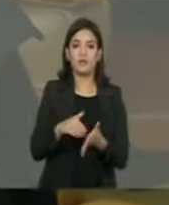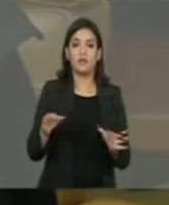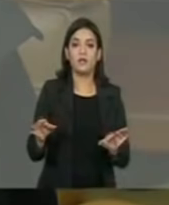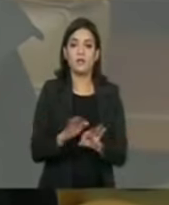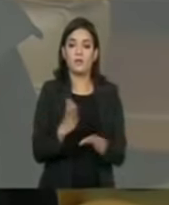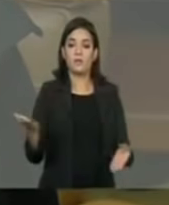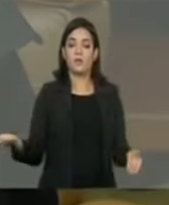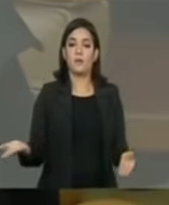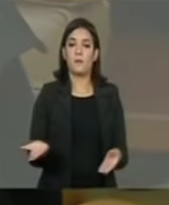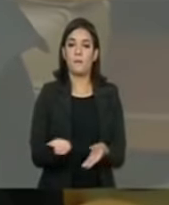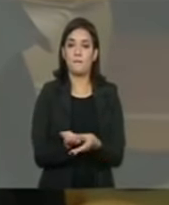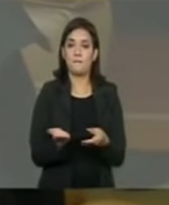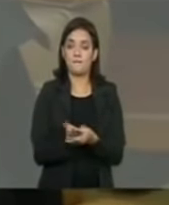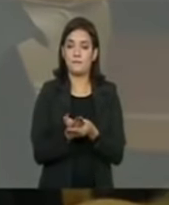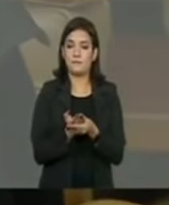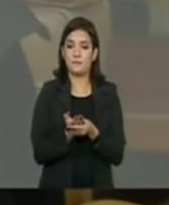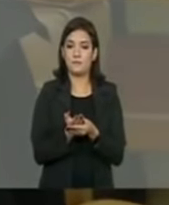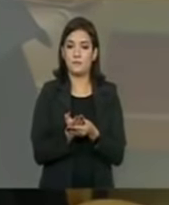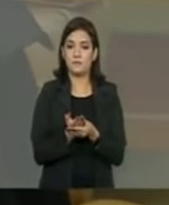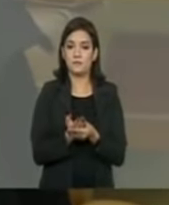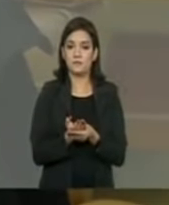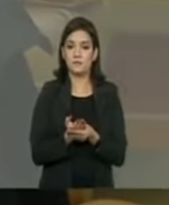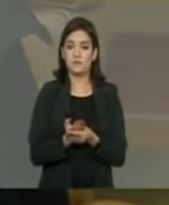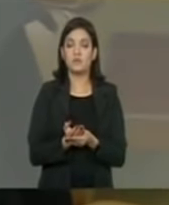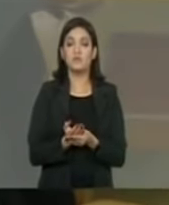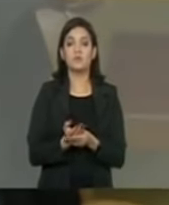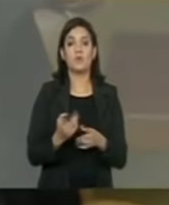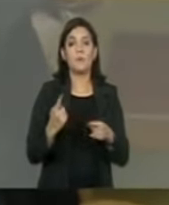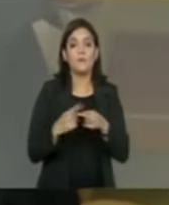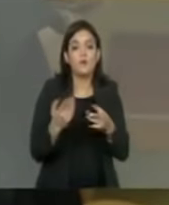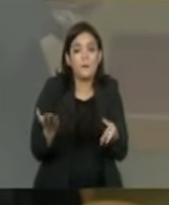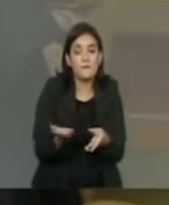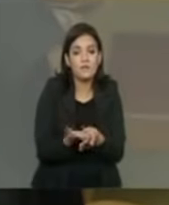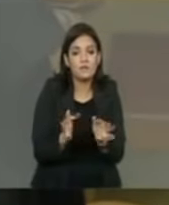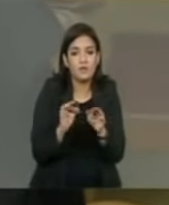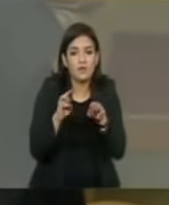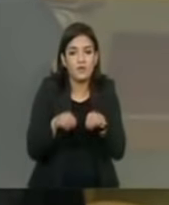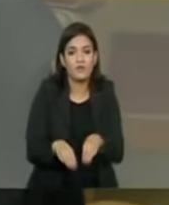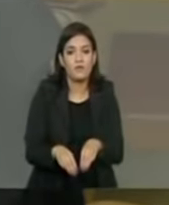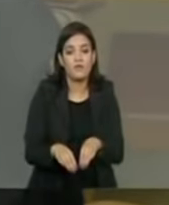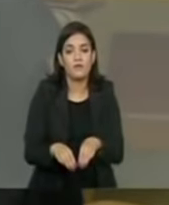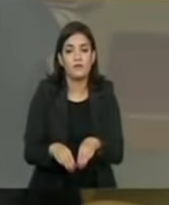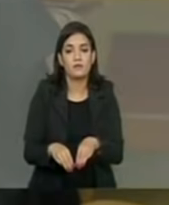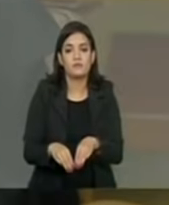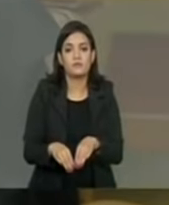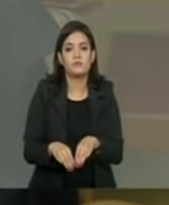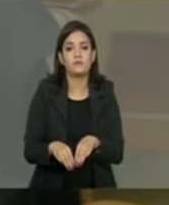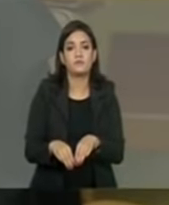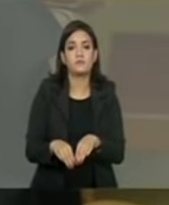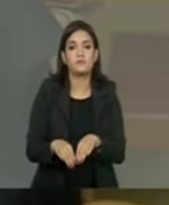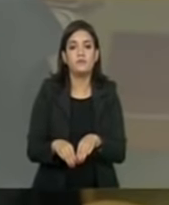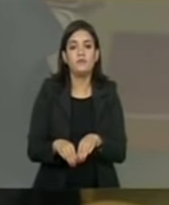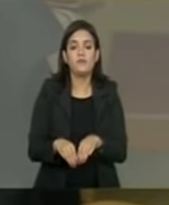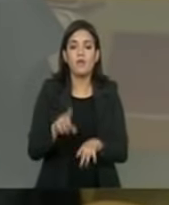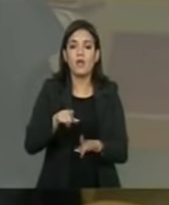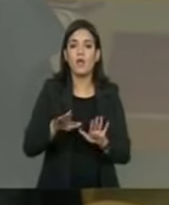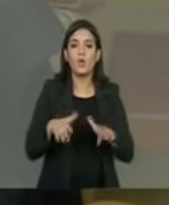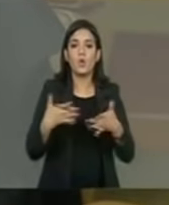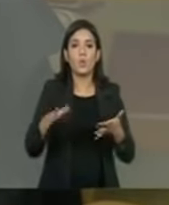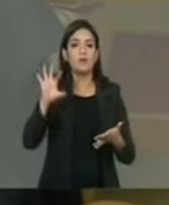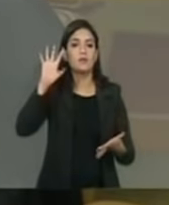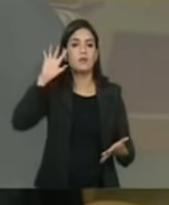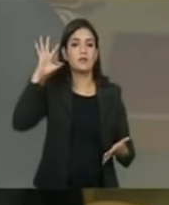obter penal condenatória o trânsito em julgado concluiu josé afonso da silva se dá quando a decisão não